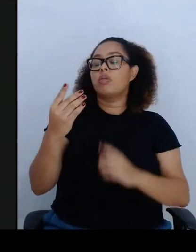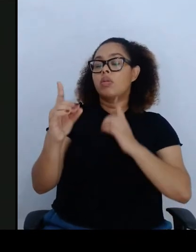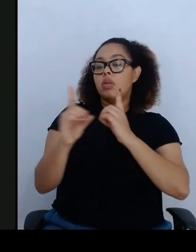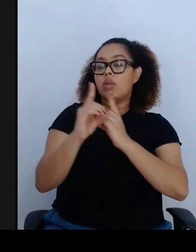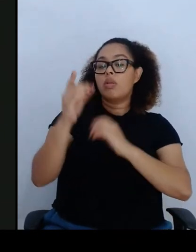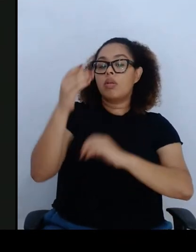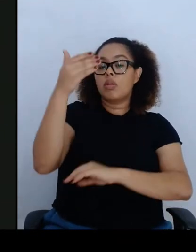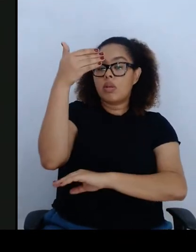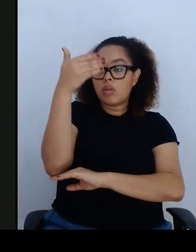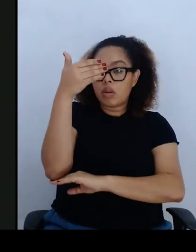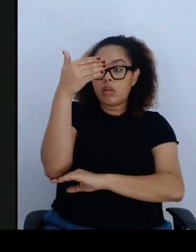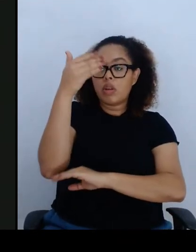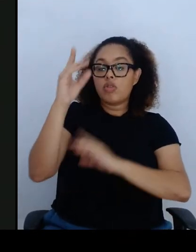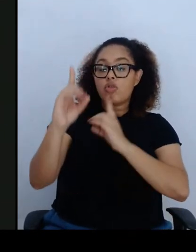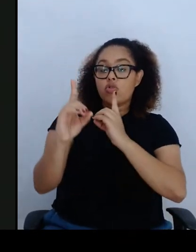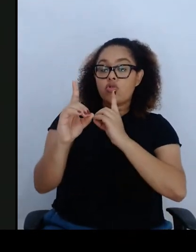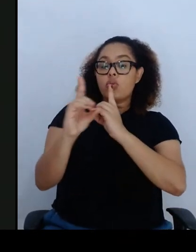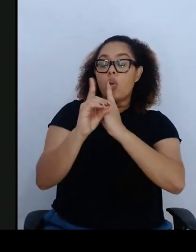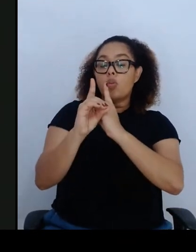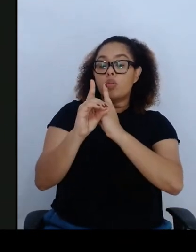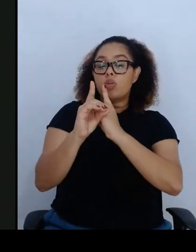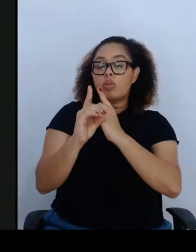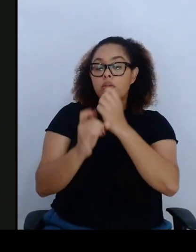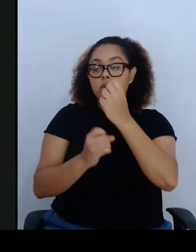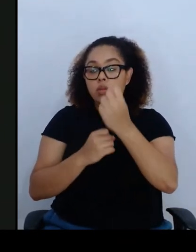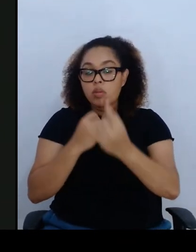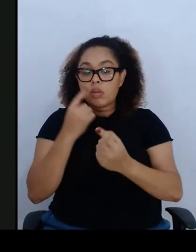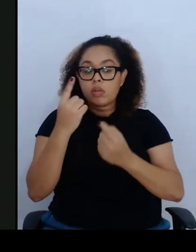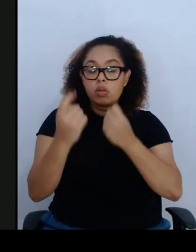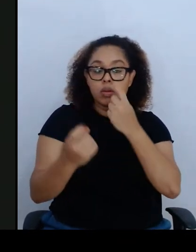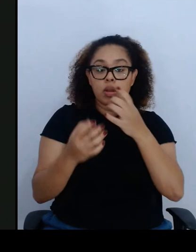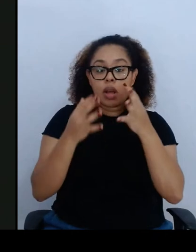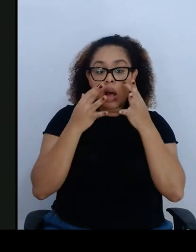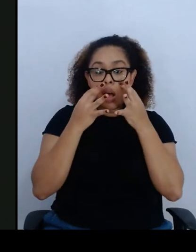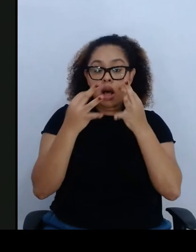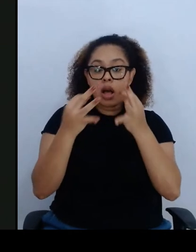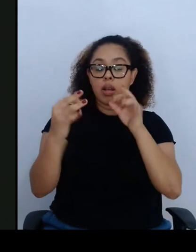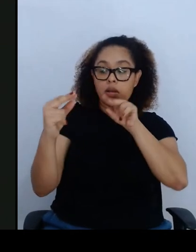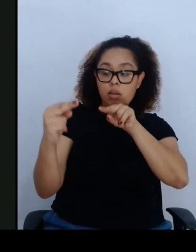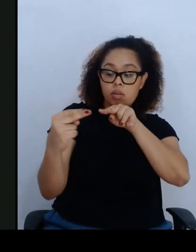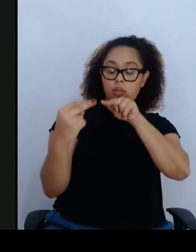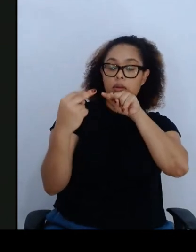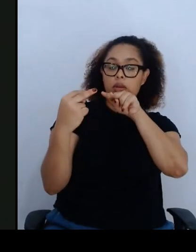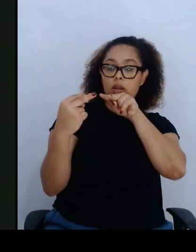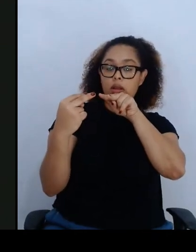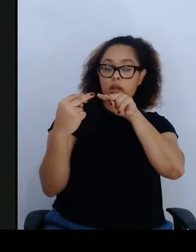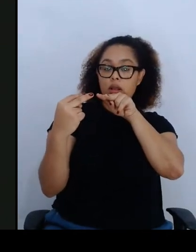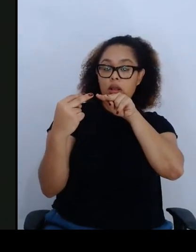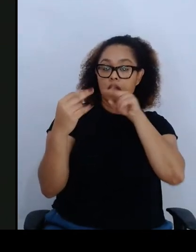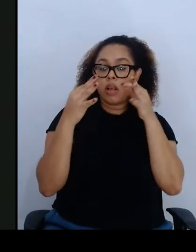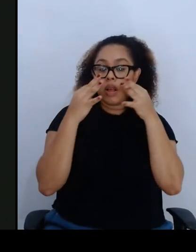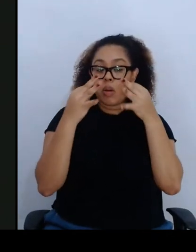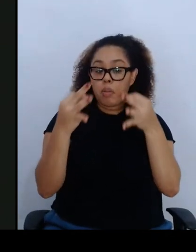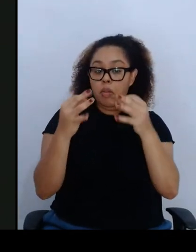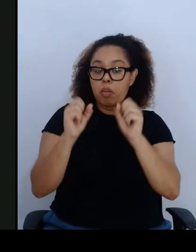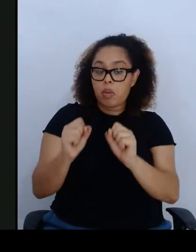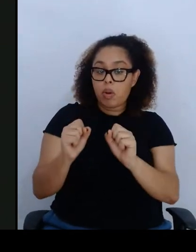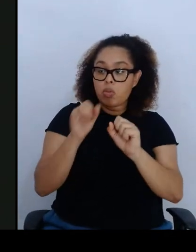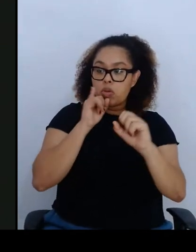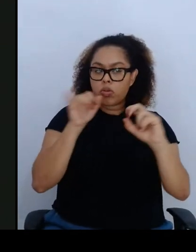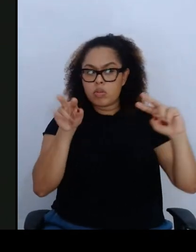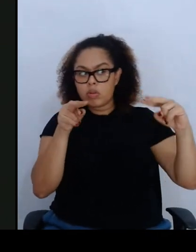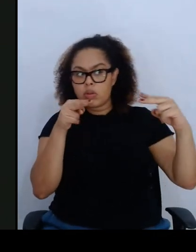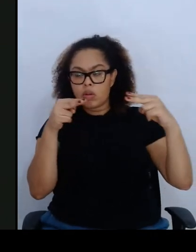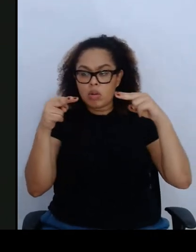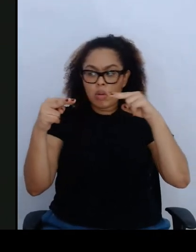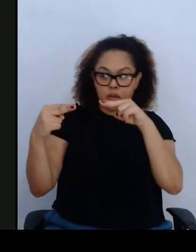de encontros sexuais casuais onde a atenção e o contato visual momentâneo podem ou não levantar a intimidade